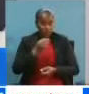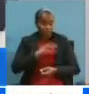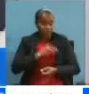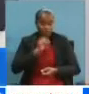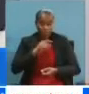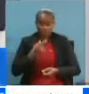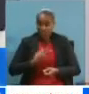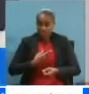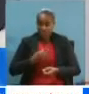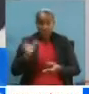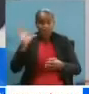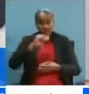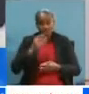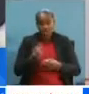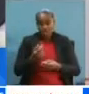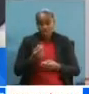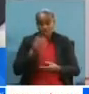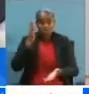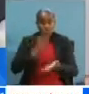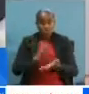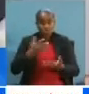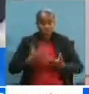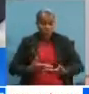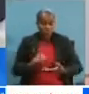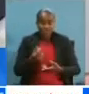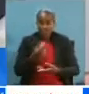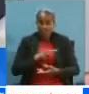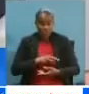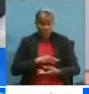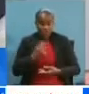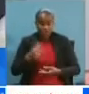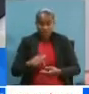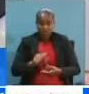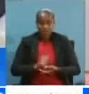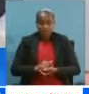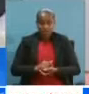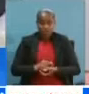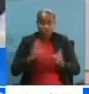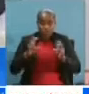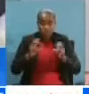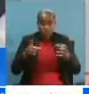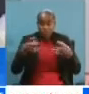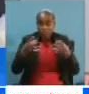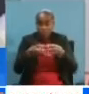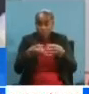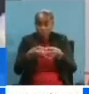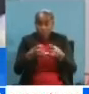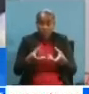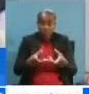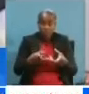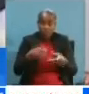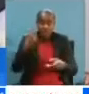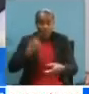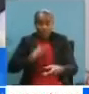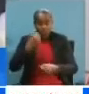não pode ser apenas uma questão de mais salário ou apenas de atualização salarial, tem que ser uma questão de contrapartida para a comunidade e para a coletividade. Tem que ser com